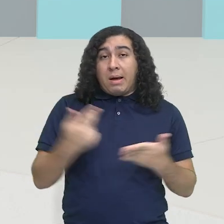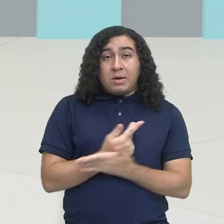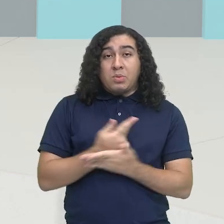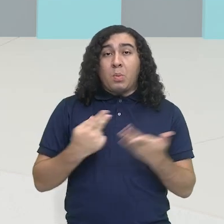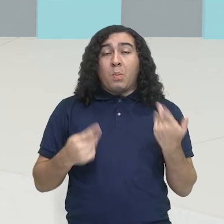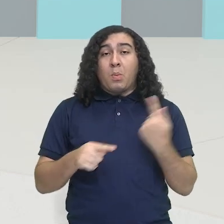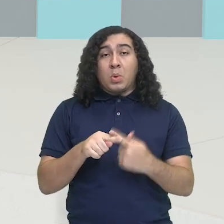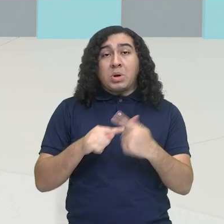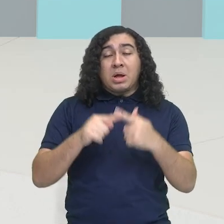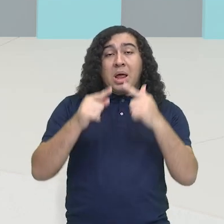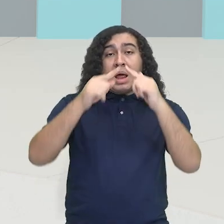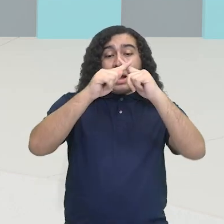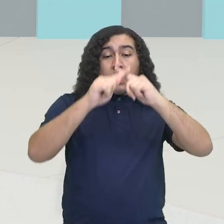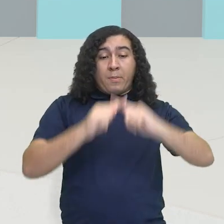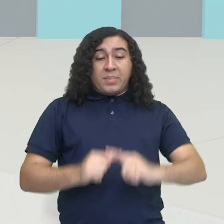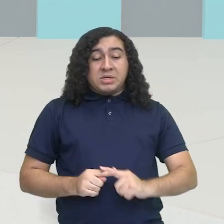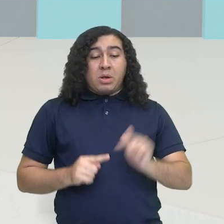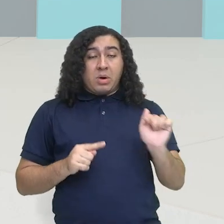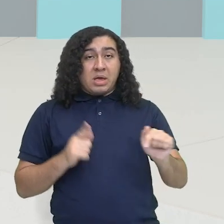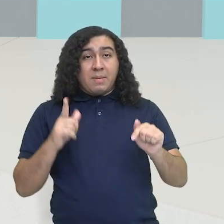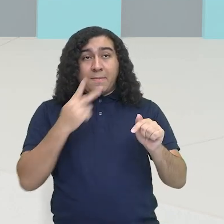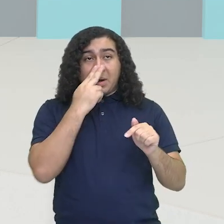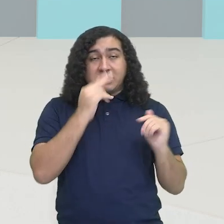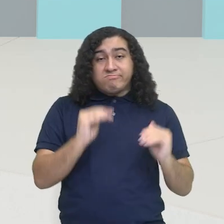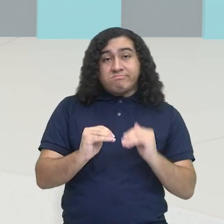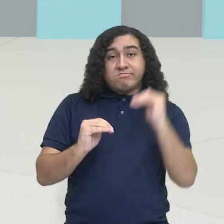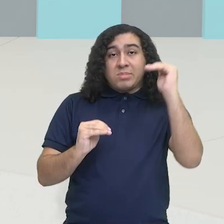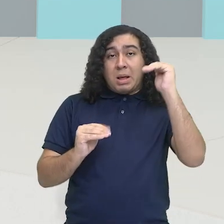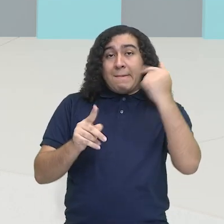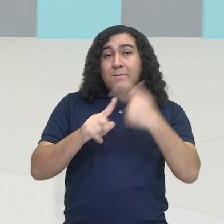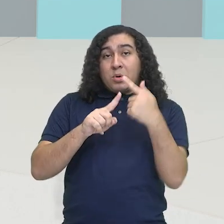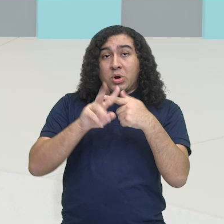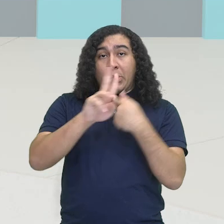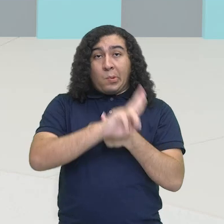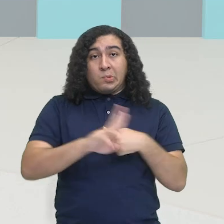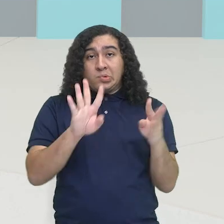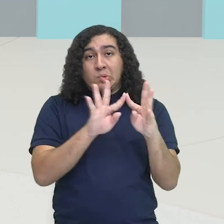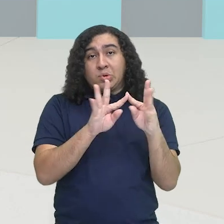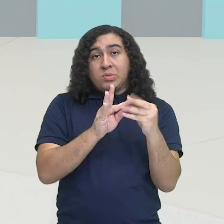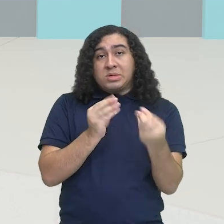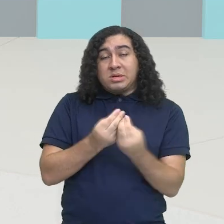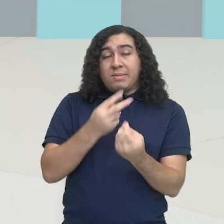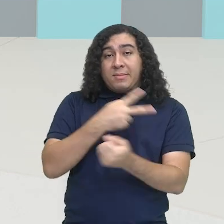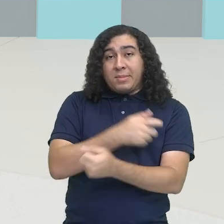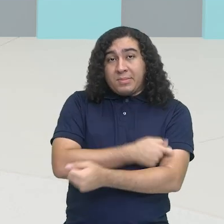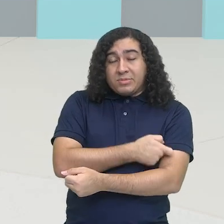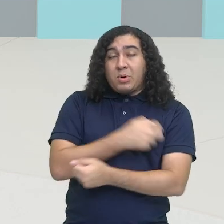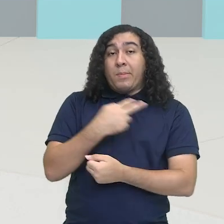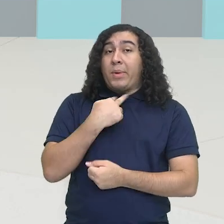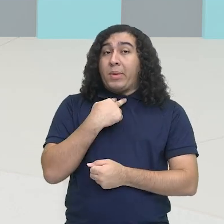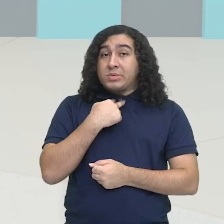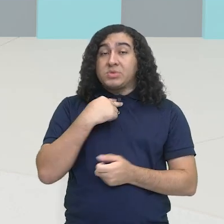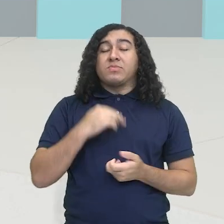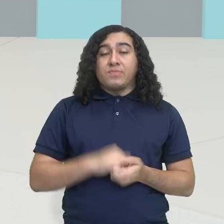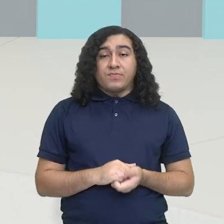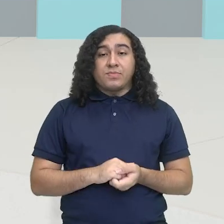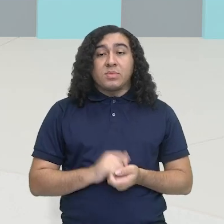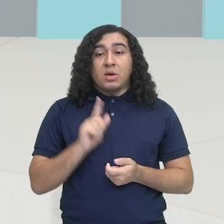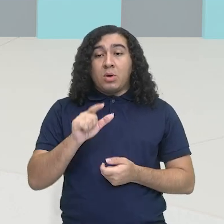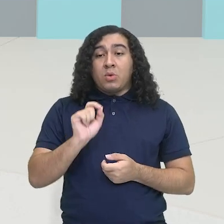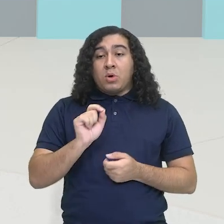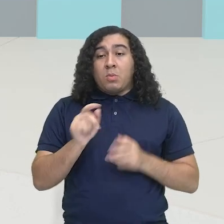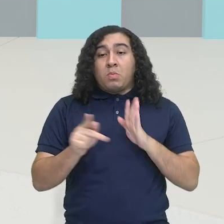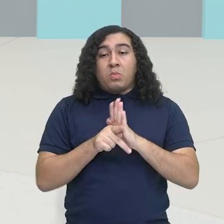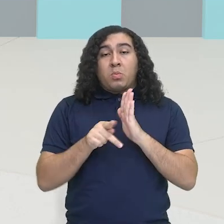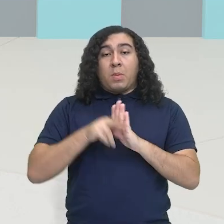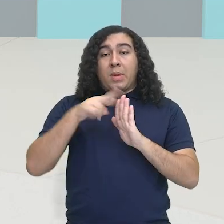hora de competir ele vai estar, obviamente, em vantagem ali com relação ao seu oponente. E a gente está falando aqui de um princípio